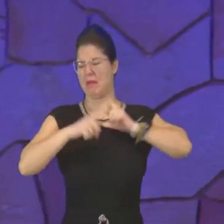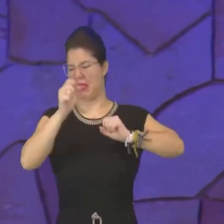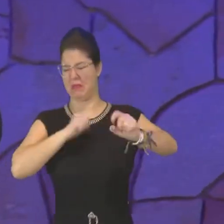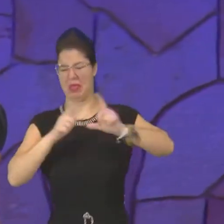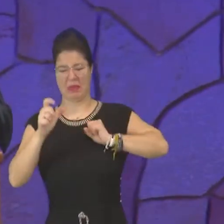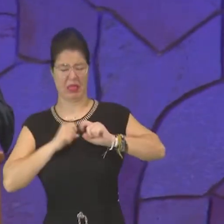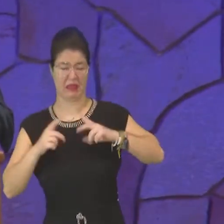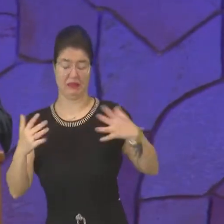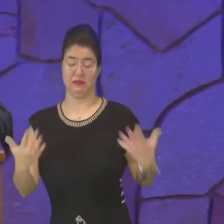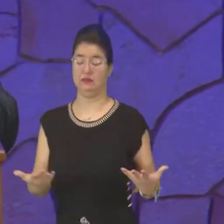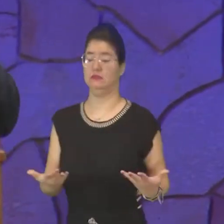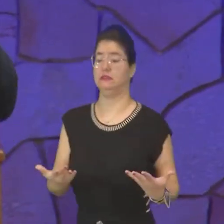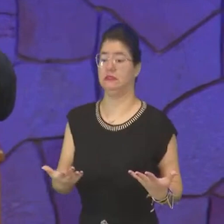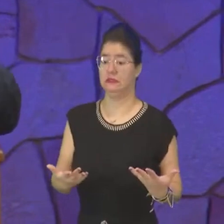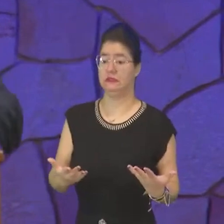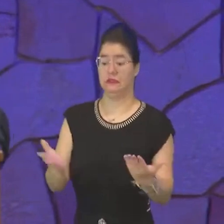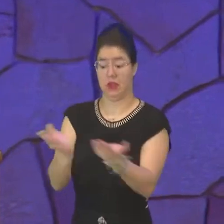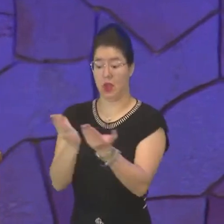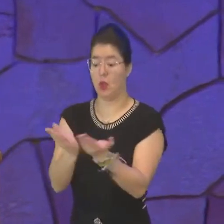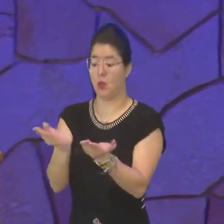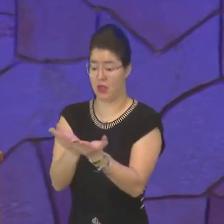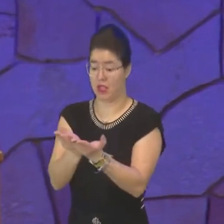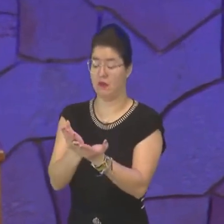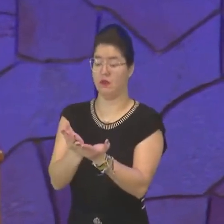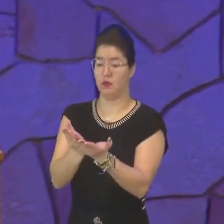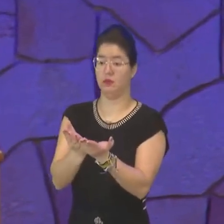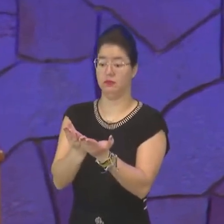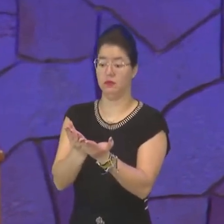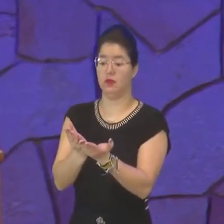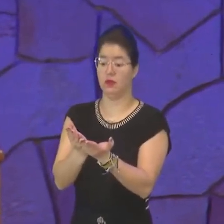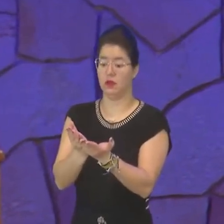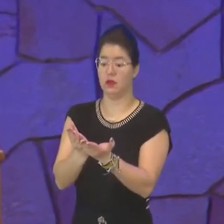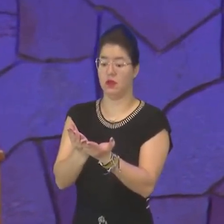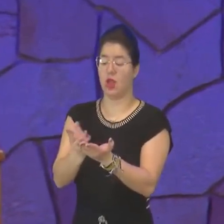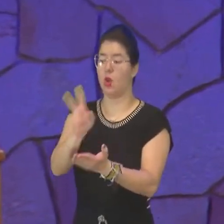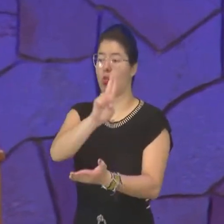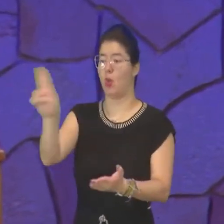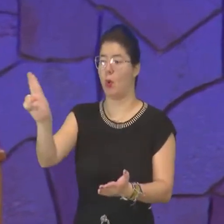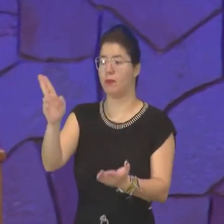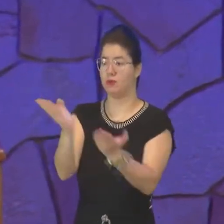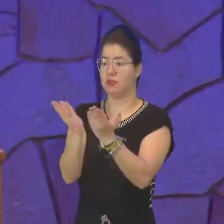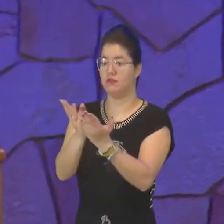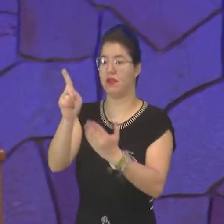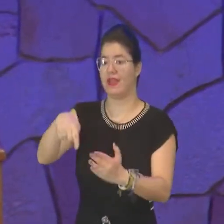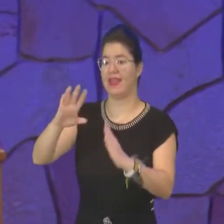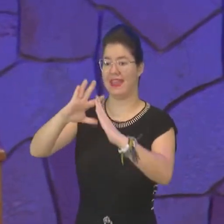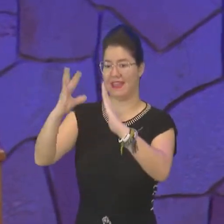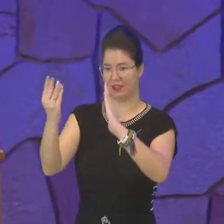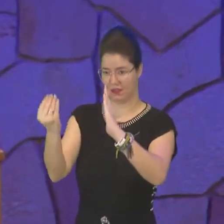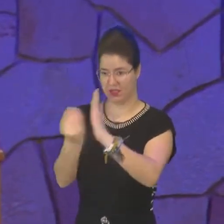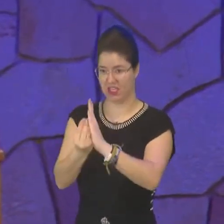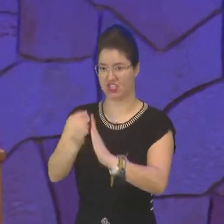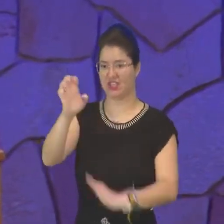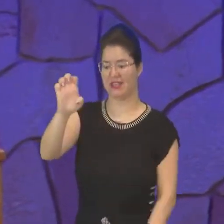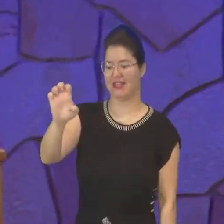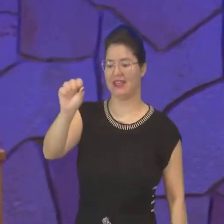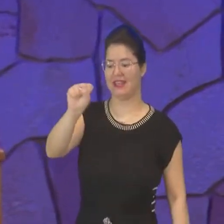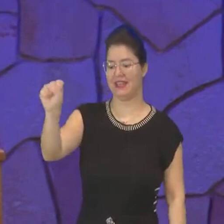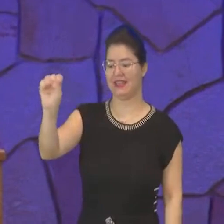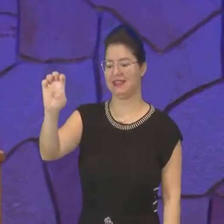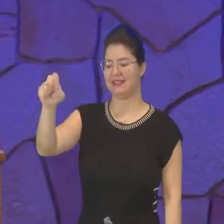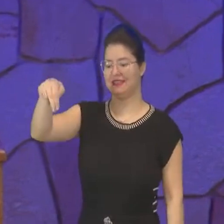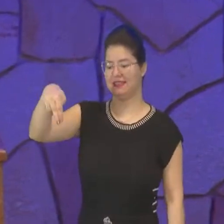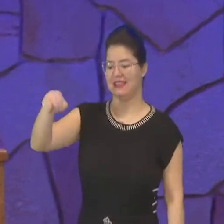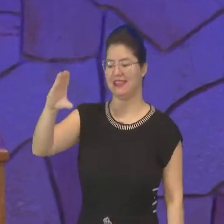Este livro que tem como tema, eu indico para você, Igreja Essencial. Fantástico. Nós vamos trabalhar este livro com o